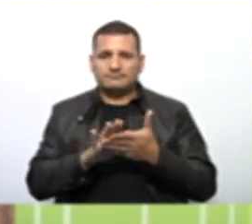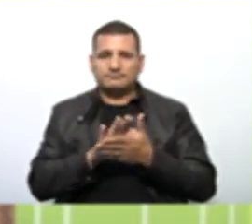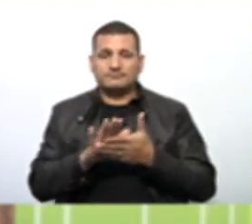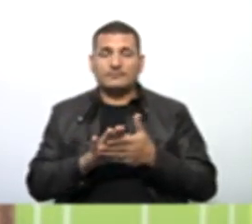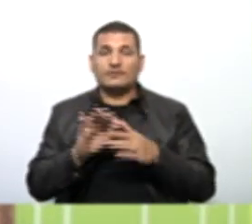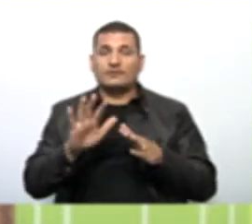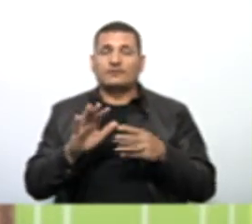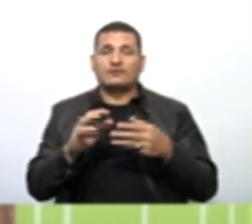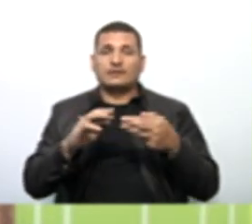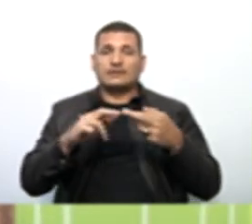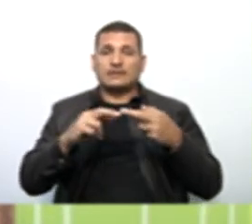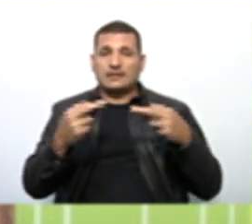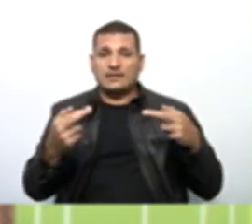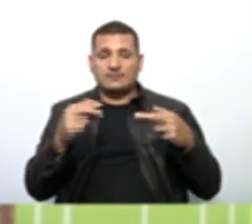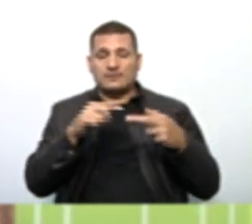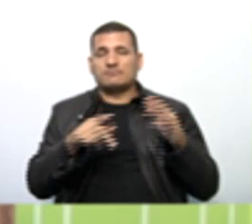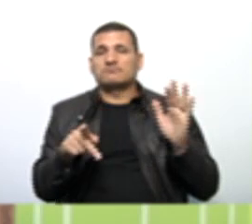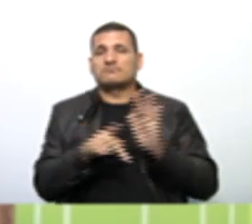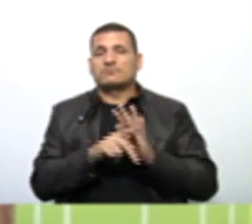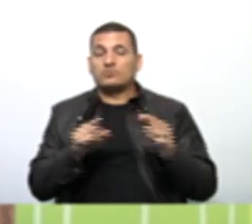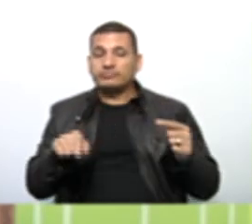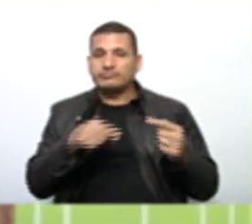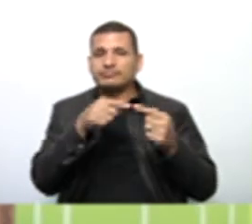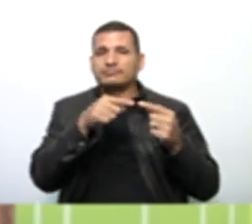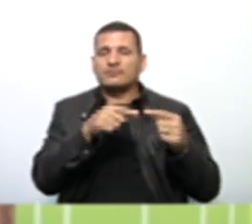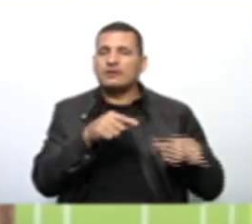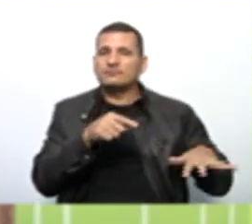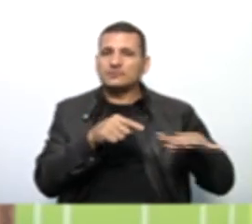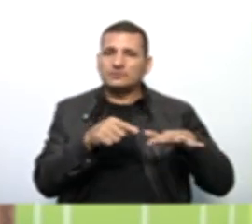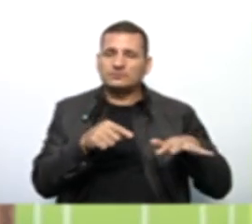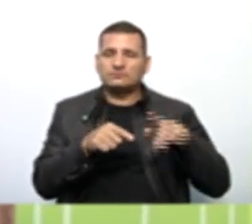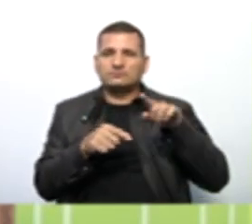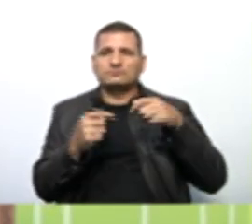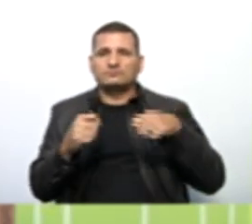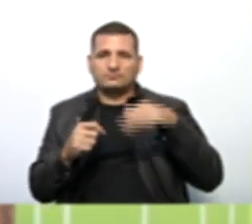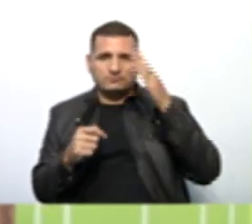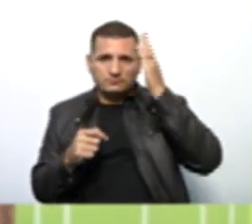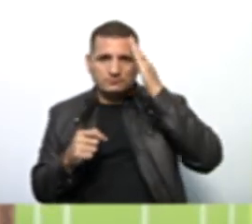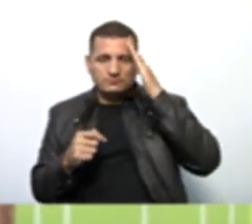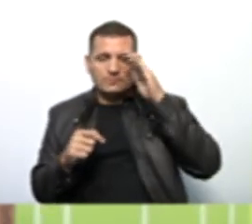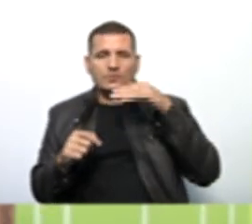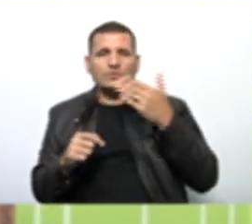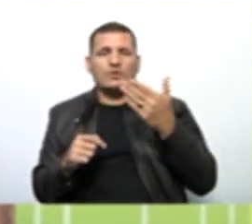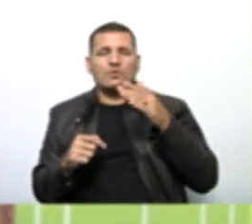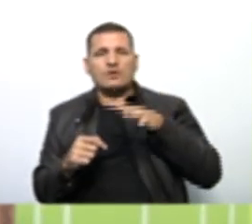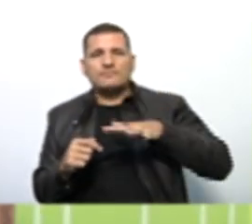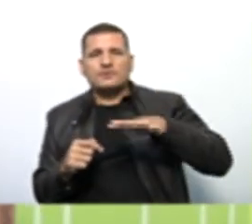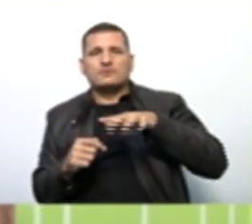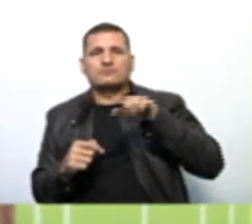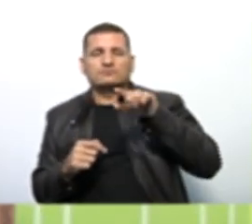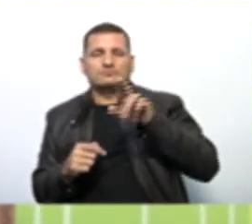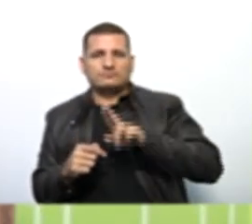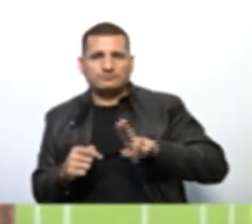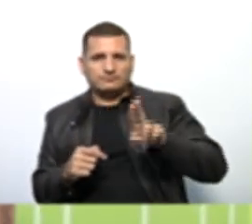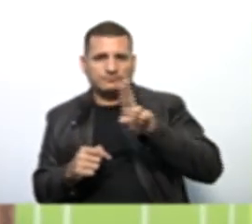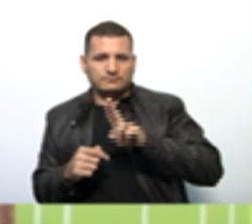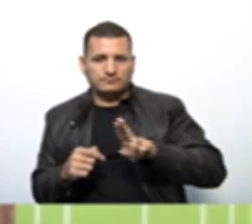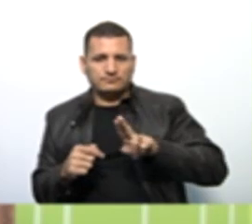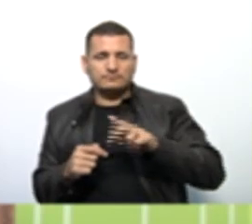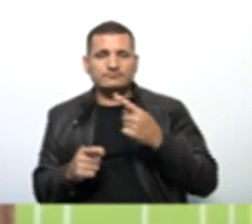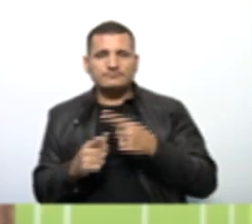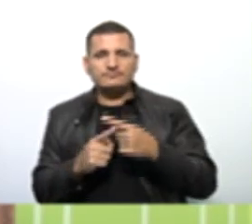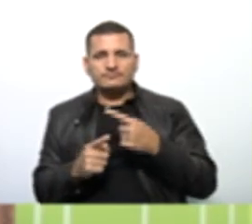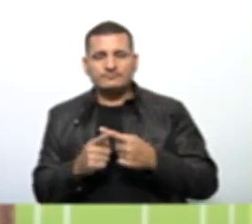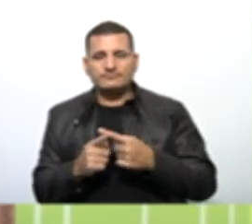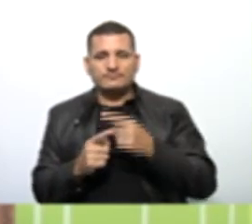para determinar o tipo de ambiente então você tem que saber exatamente qual ambiente você vai estar utilizando porquê porque